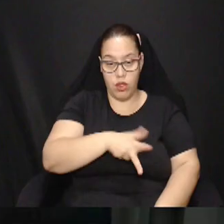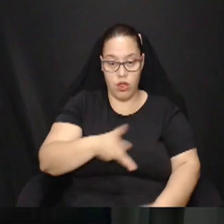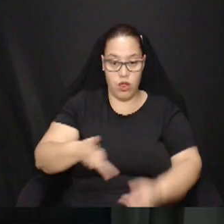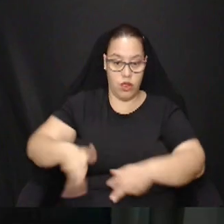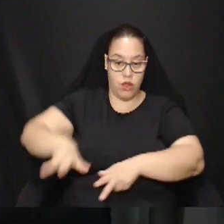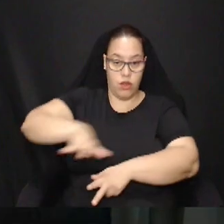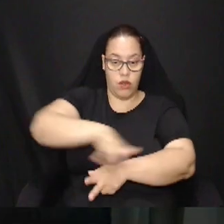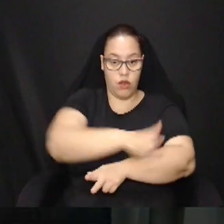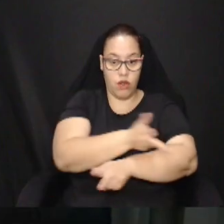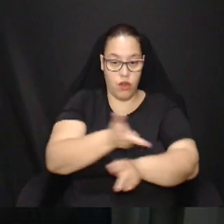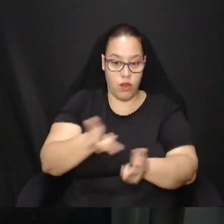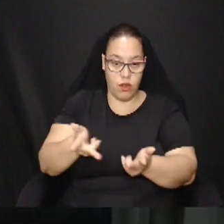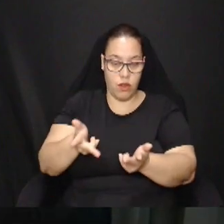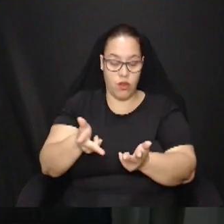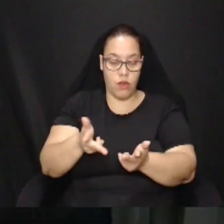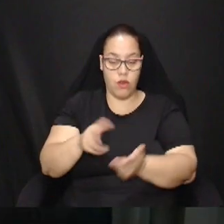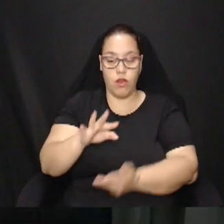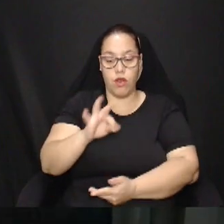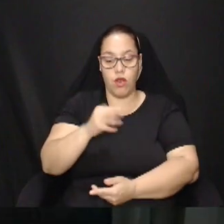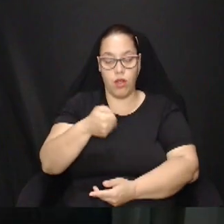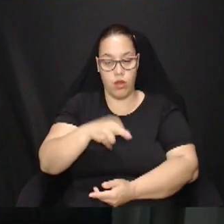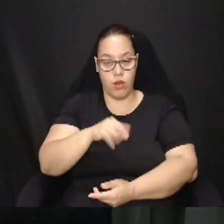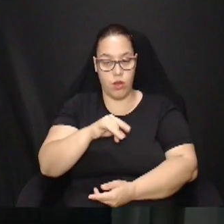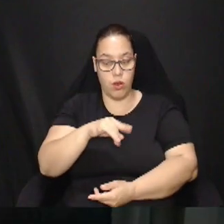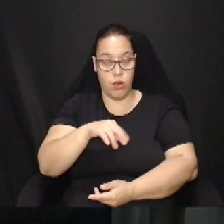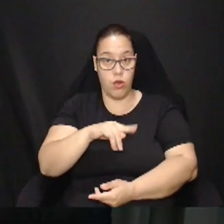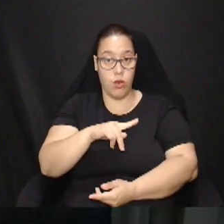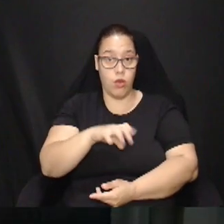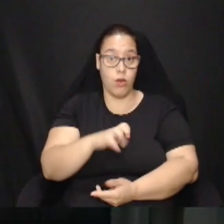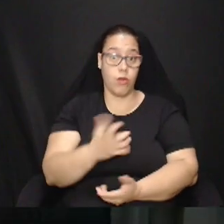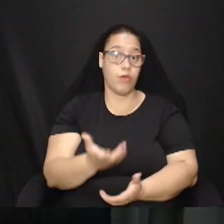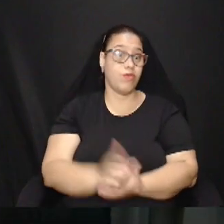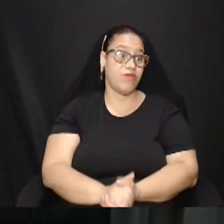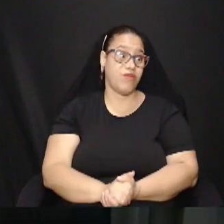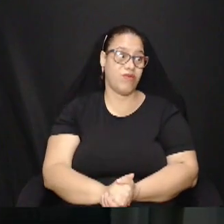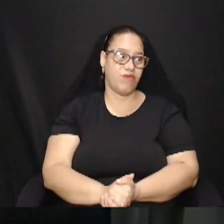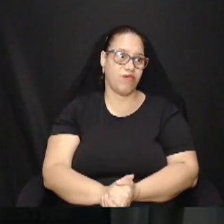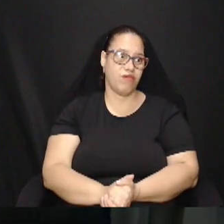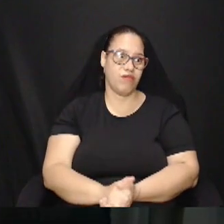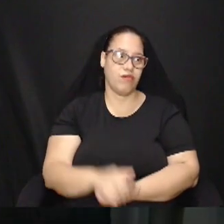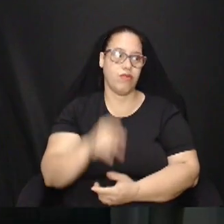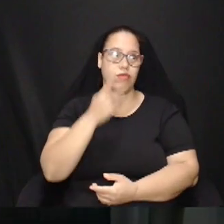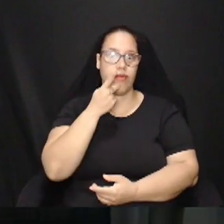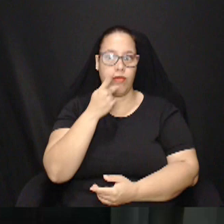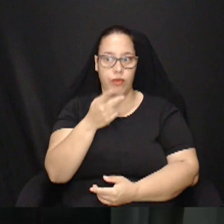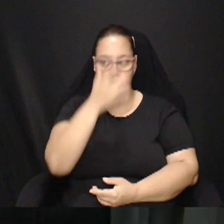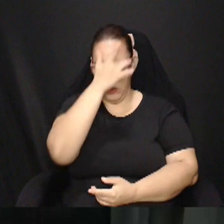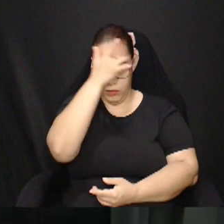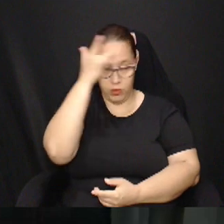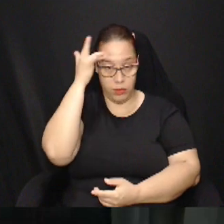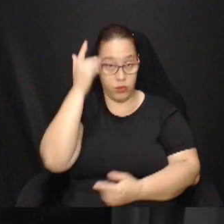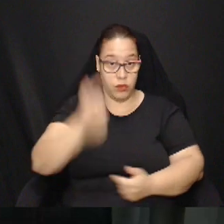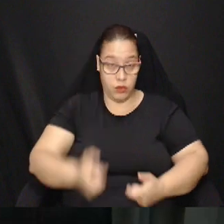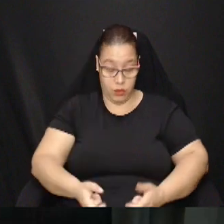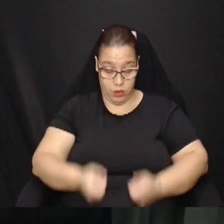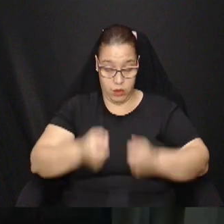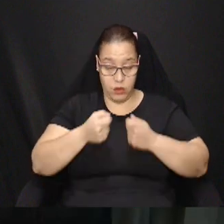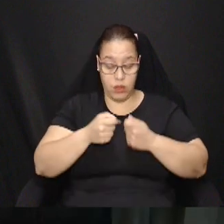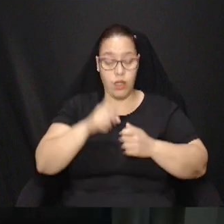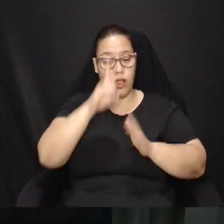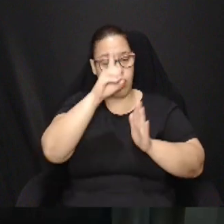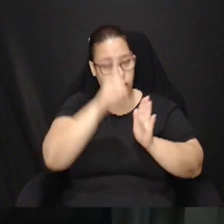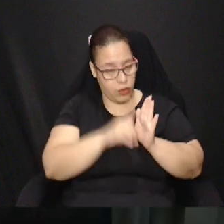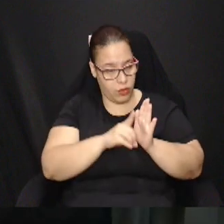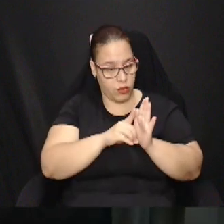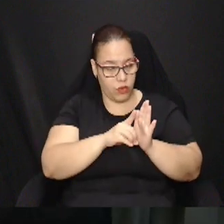perdão, embriões, etc., etc. Então, quando você fala do pessoal com câncer que tem direito a congelar